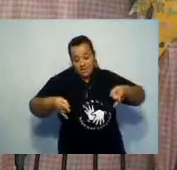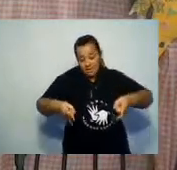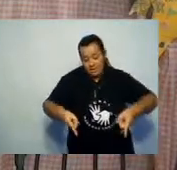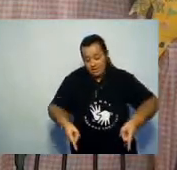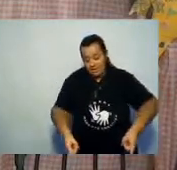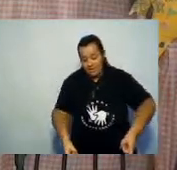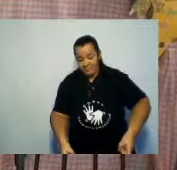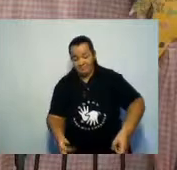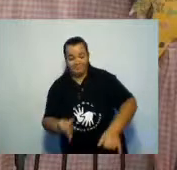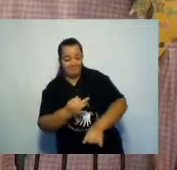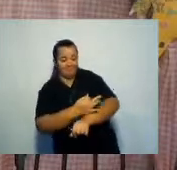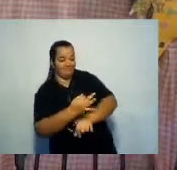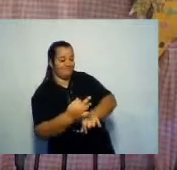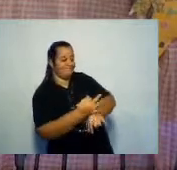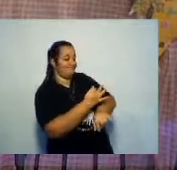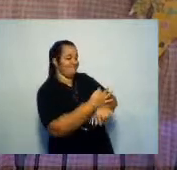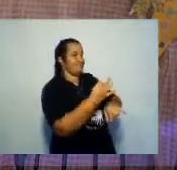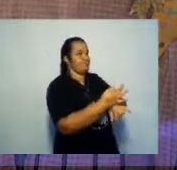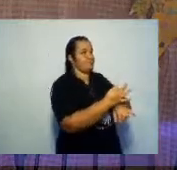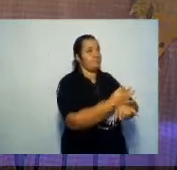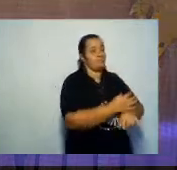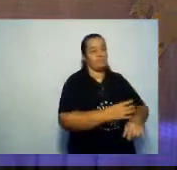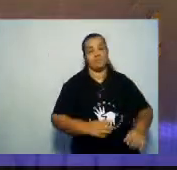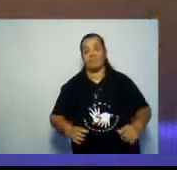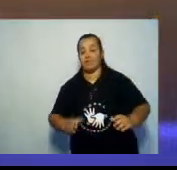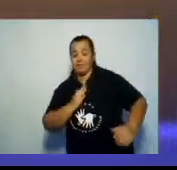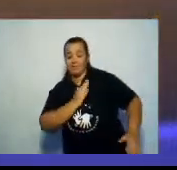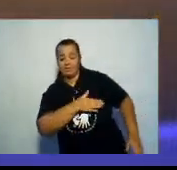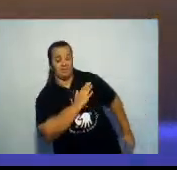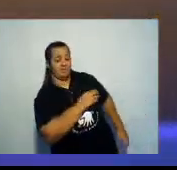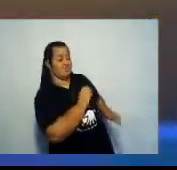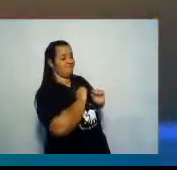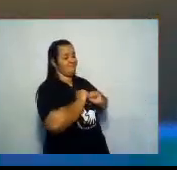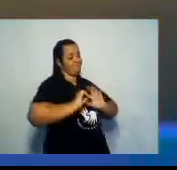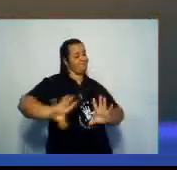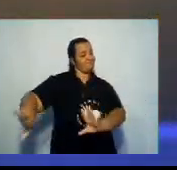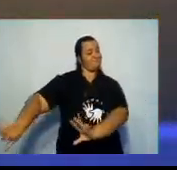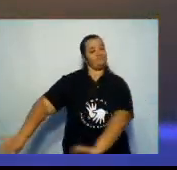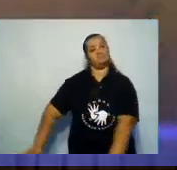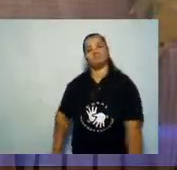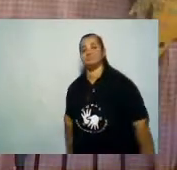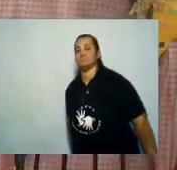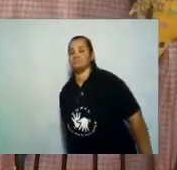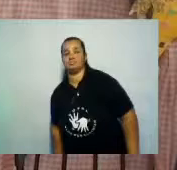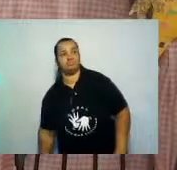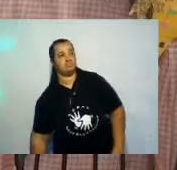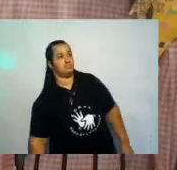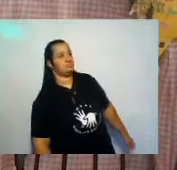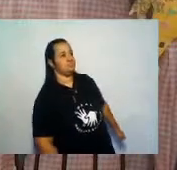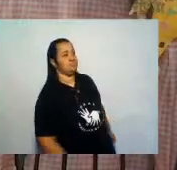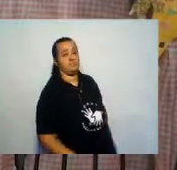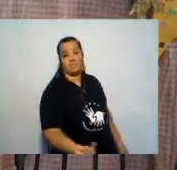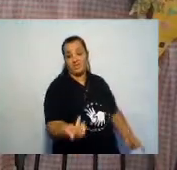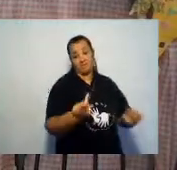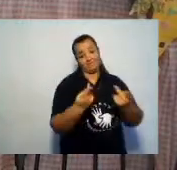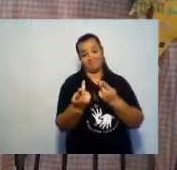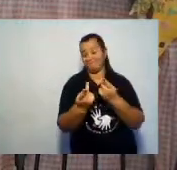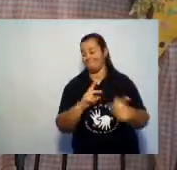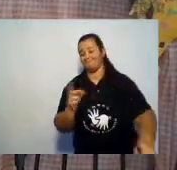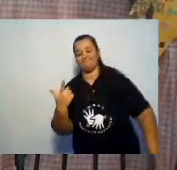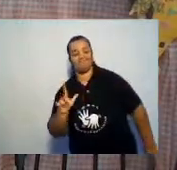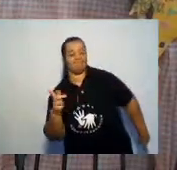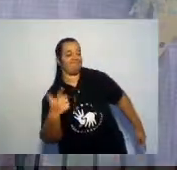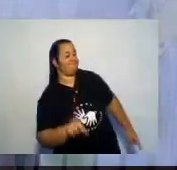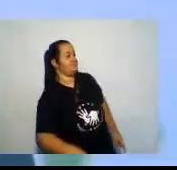cama você fez muita falta. Que o teu coração te expulsou. Não tem